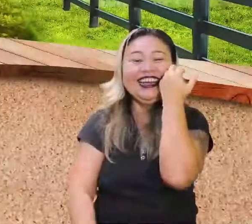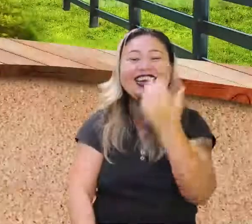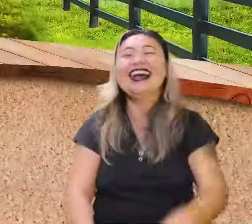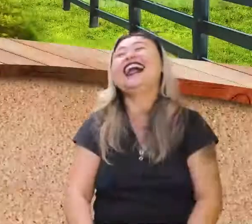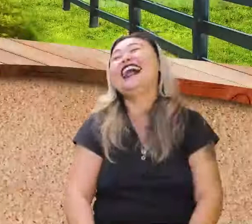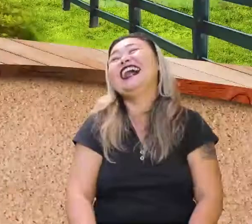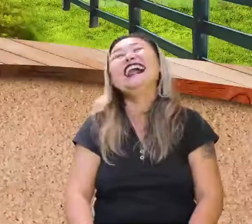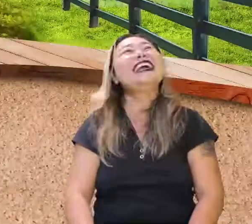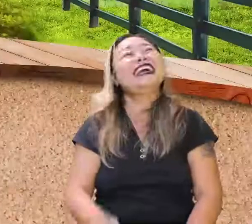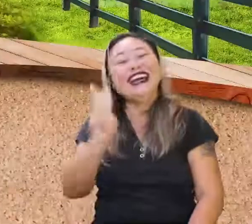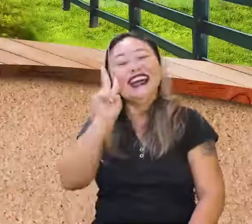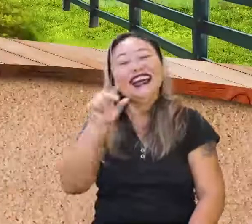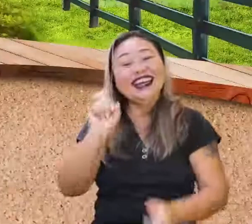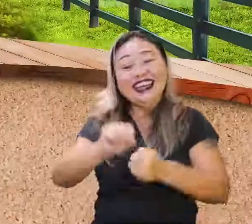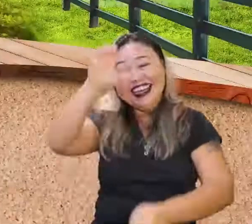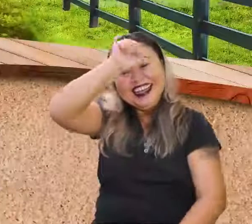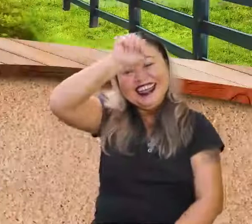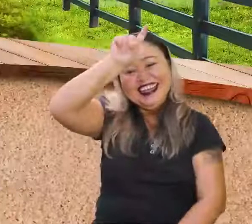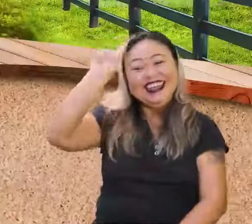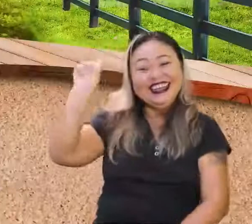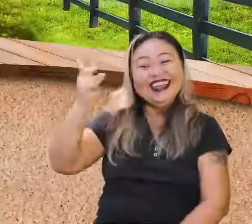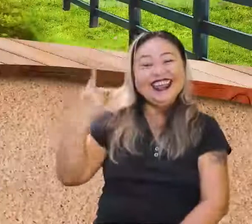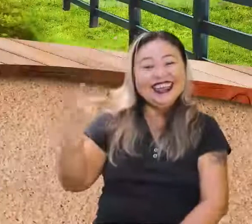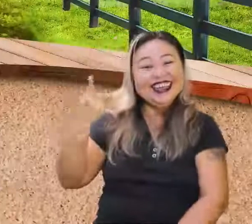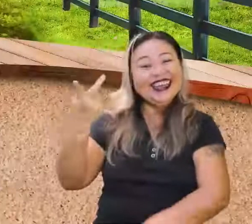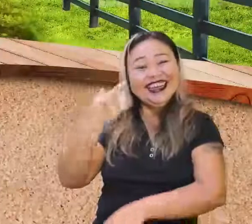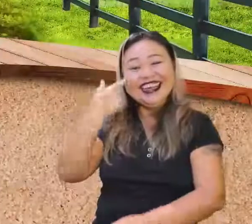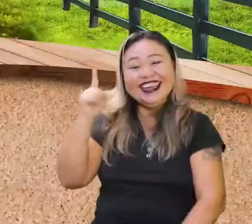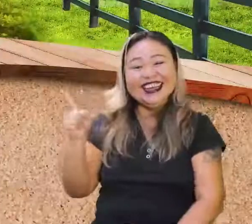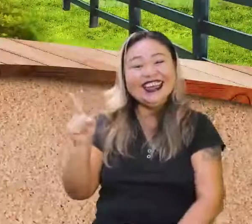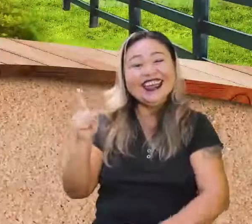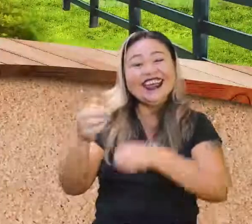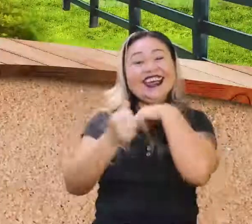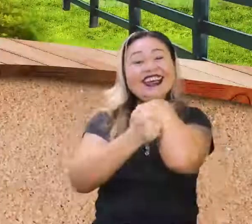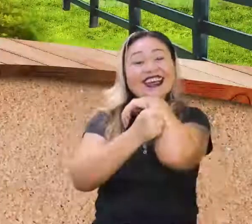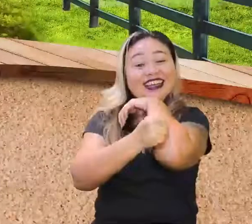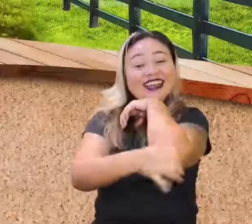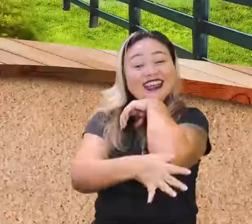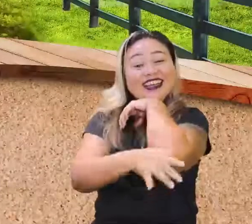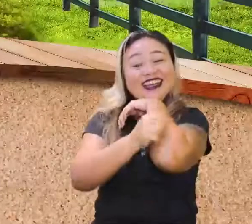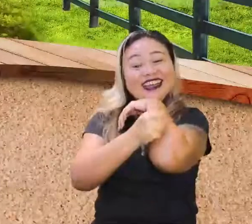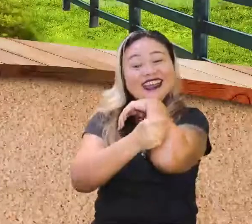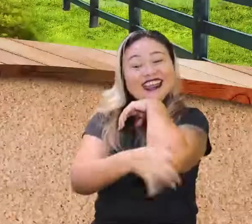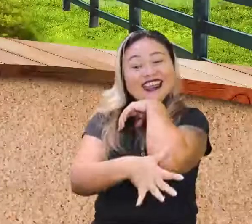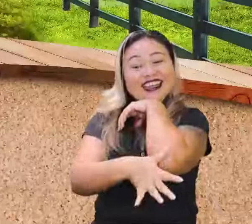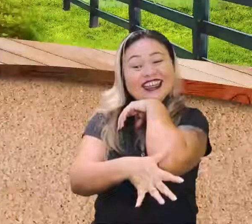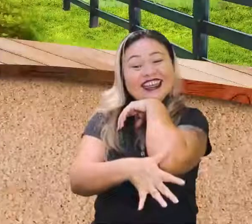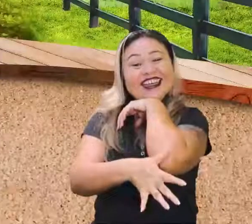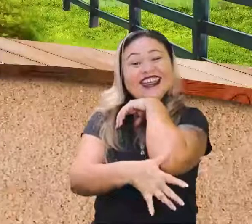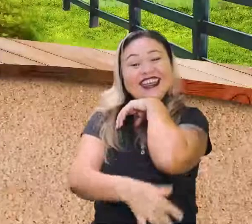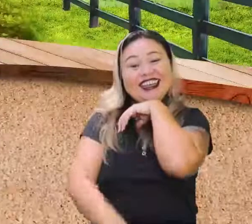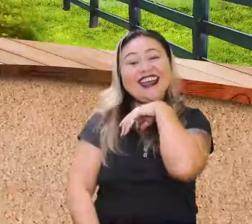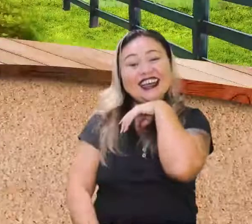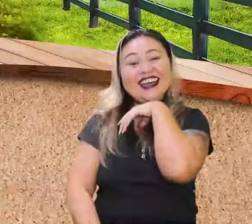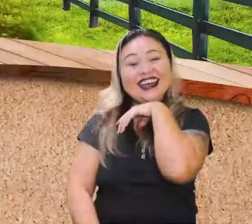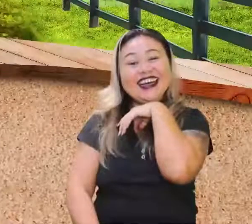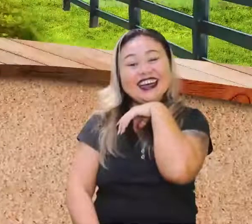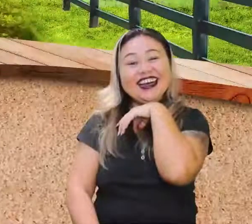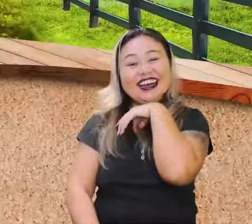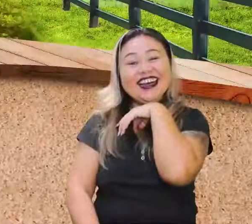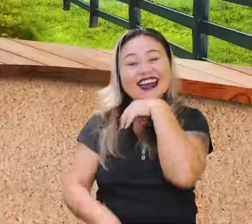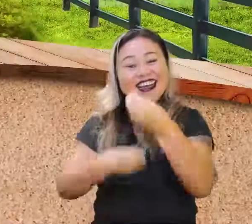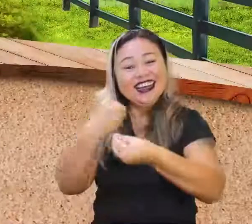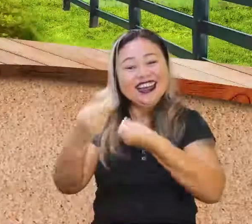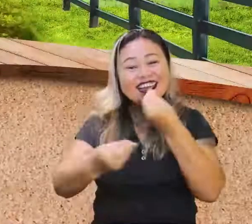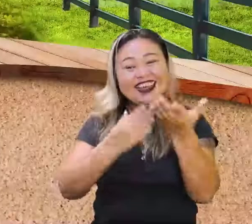quando eu estava falando, eu tô aprendendo, Aldelina, eu tô aprendendo. A bosta é desse jeito, que ela chega para fazer, para a